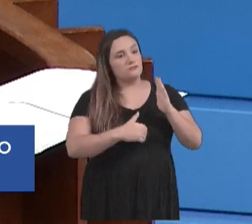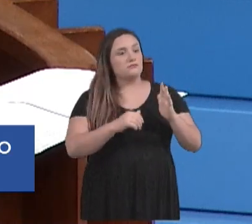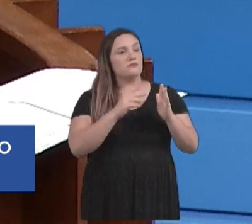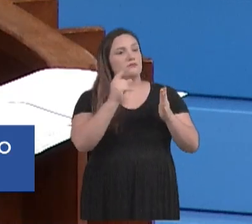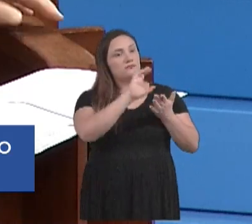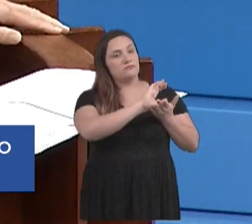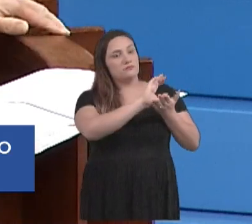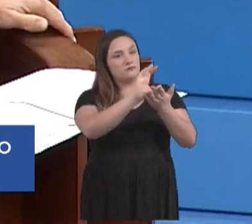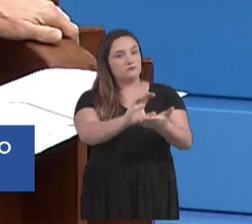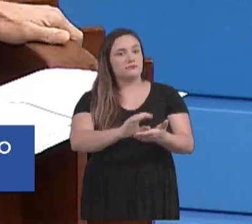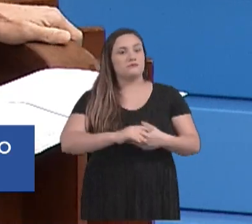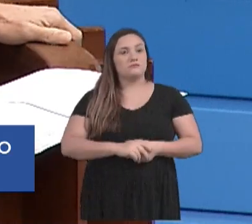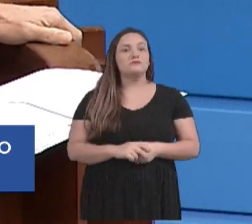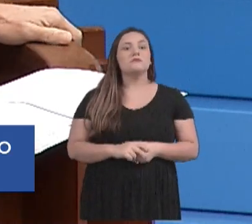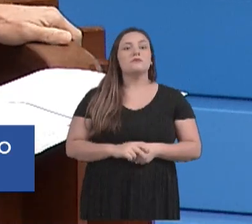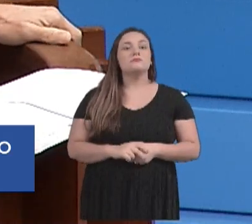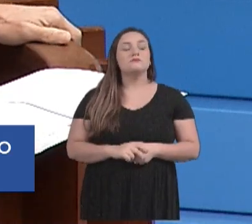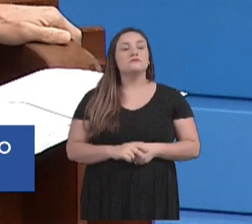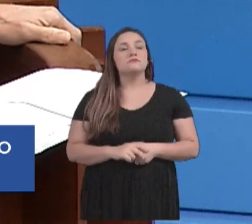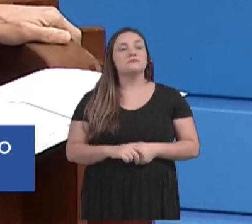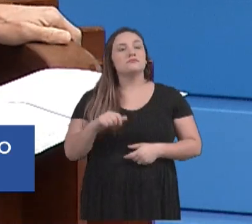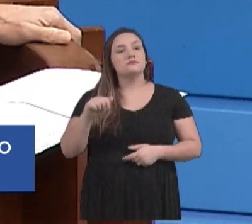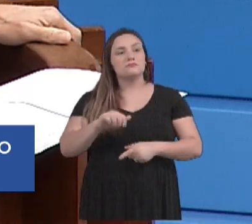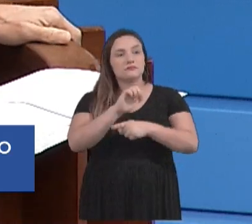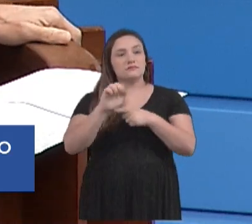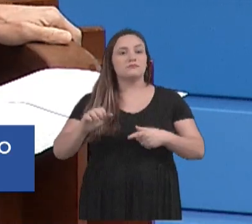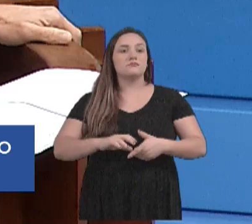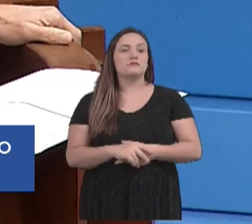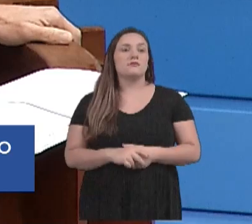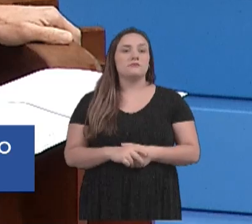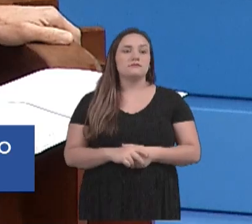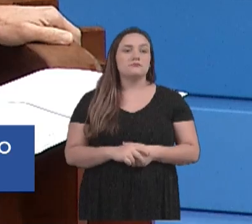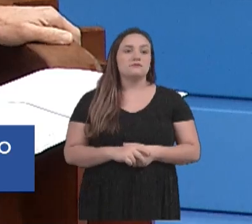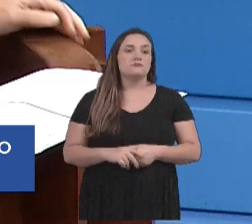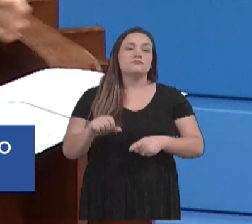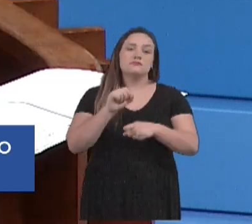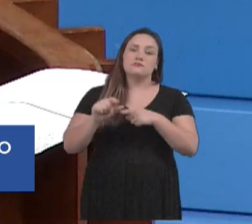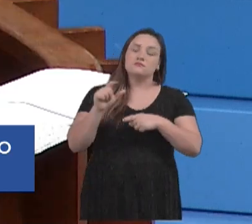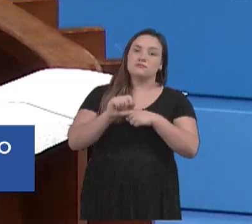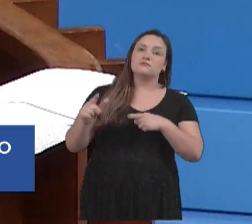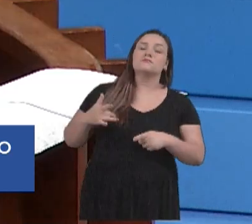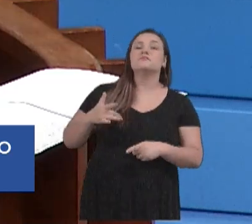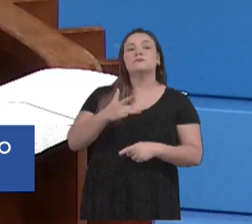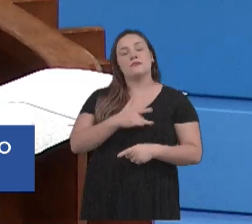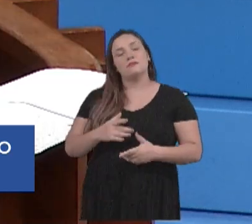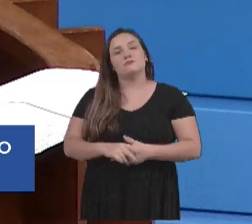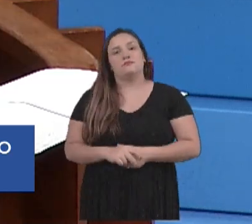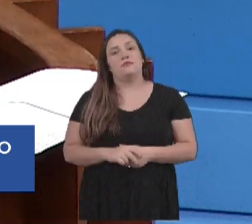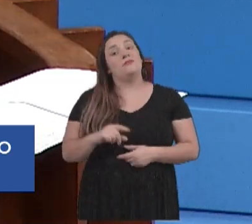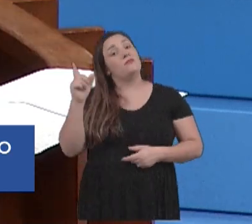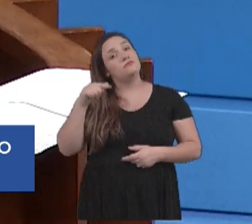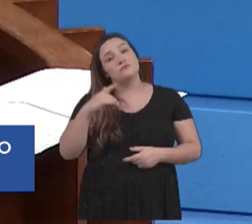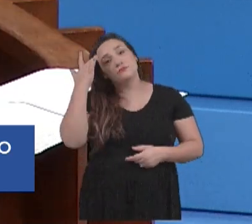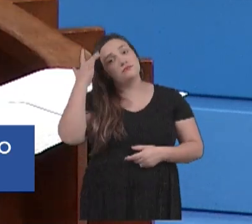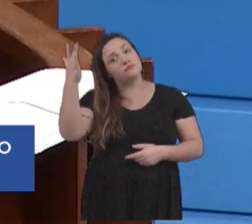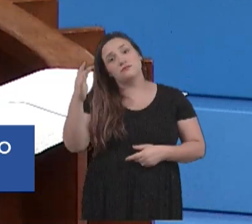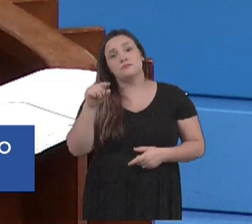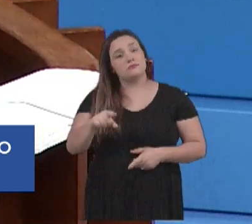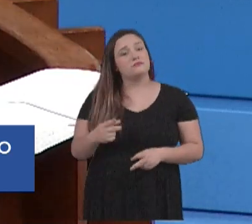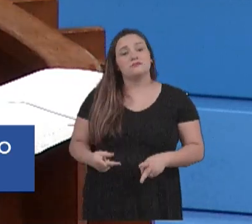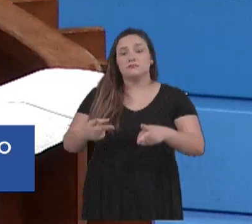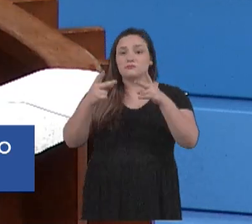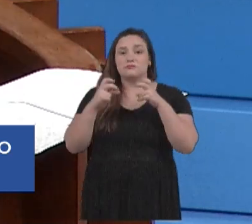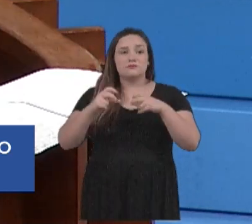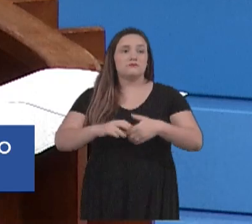do recurso do Estado para plano de saúde. E isso é muito fácil de ser